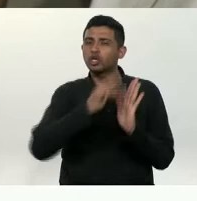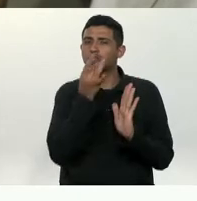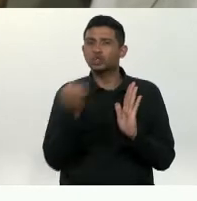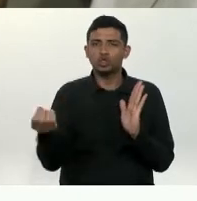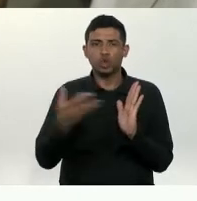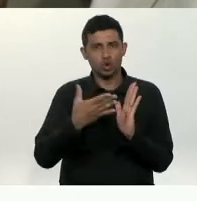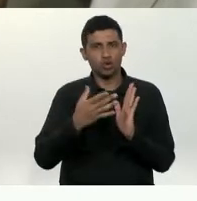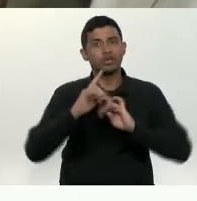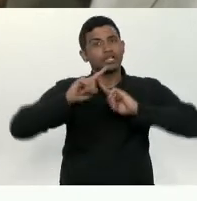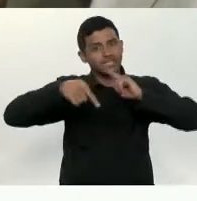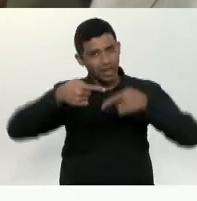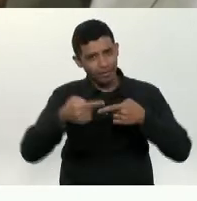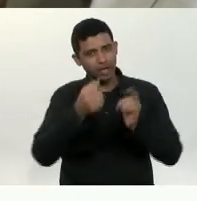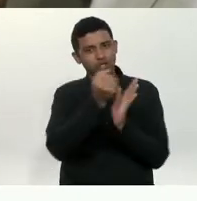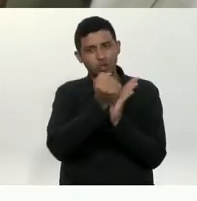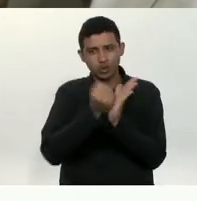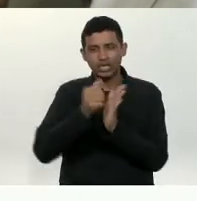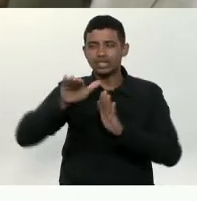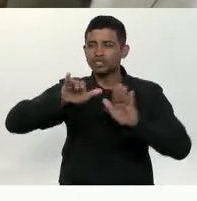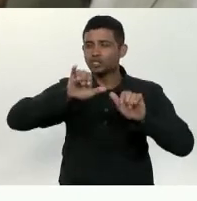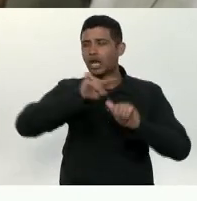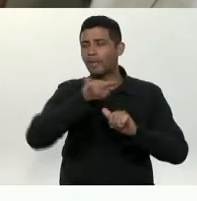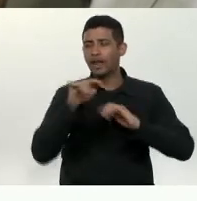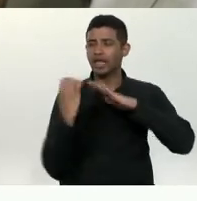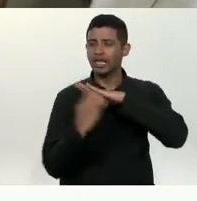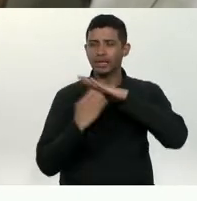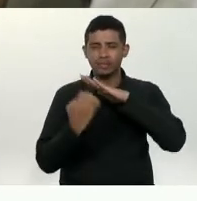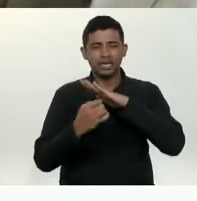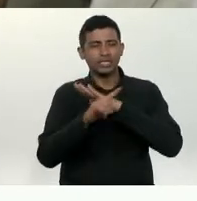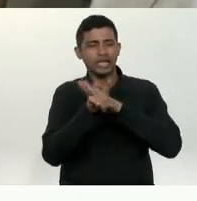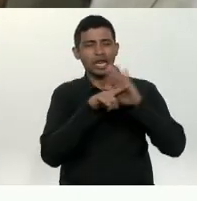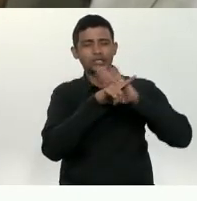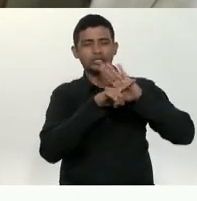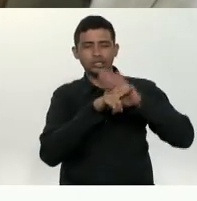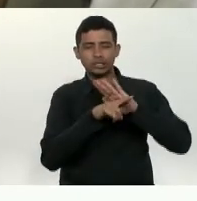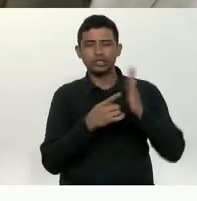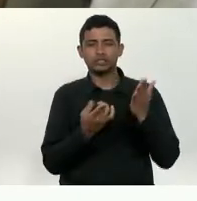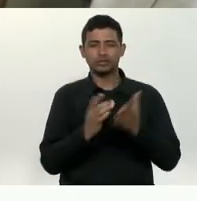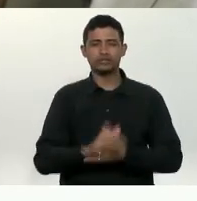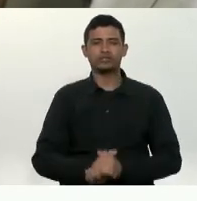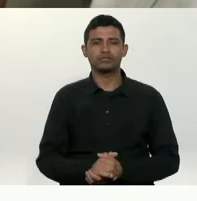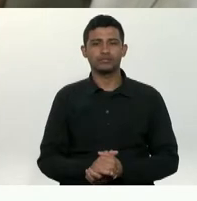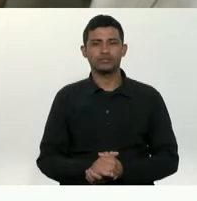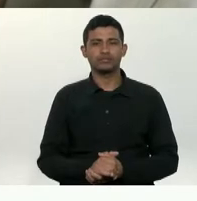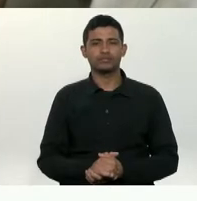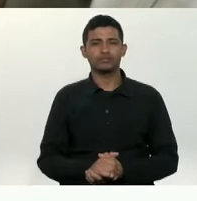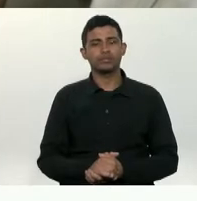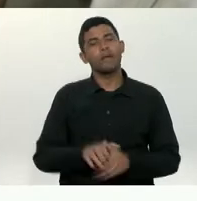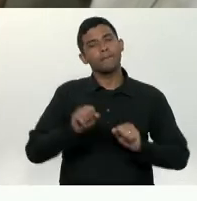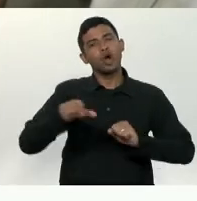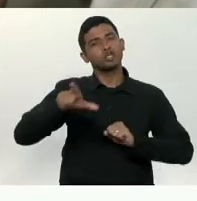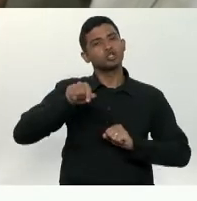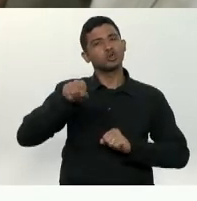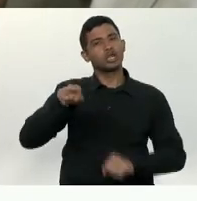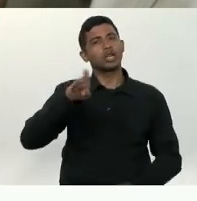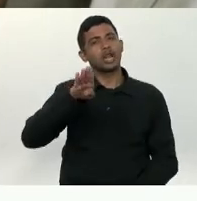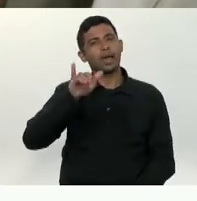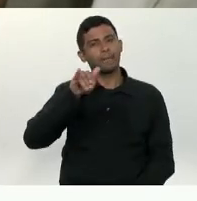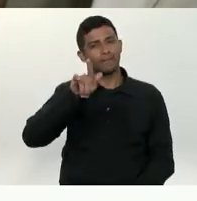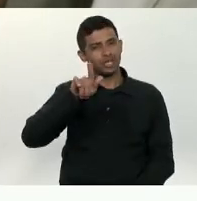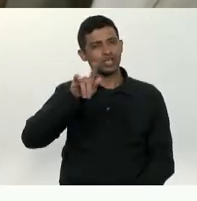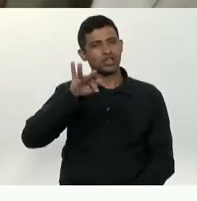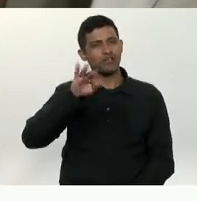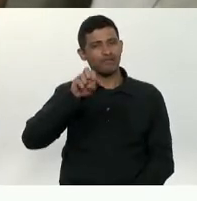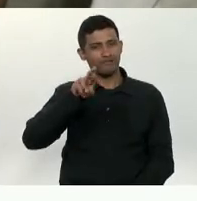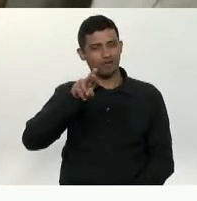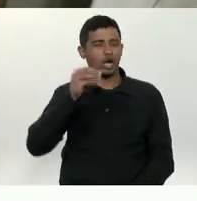contratação, inclusive, de empresas de auditoria externa, né, uma das Big Four provavelmente será eleita ali num concurso público